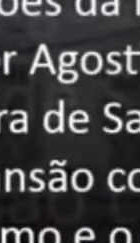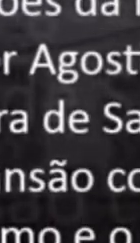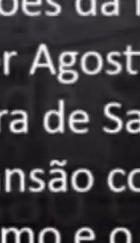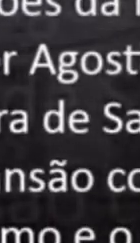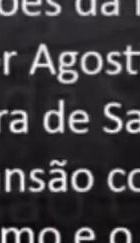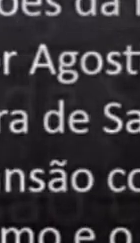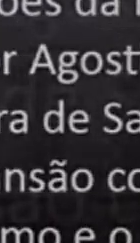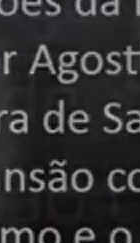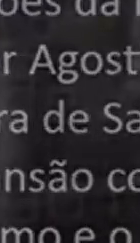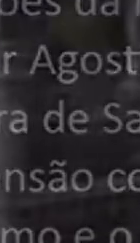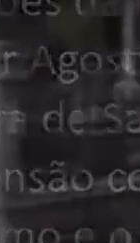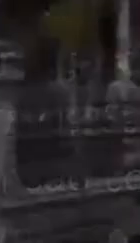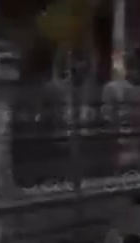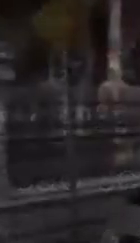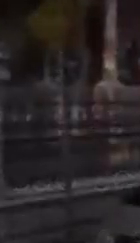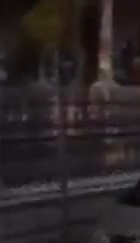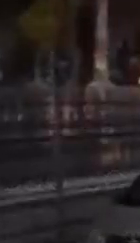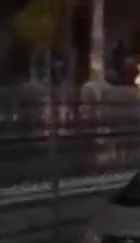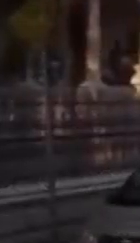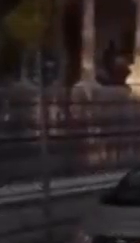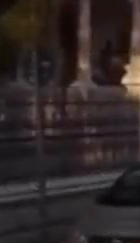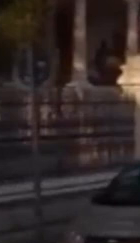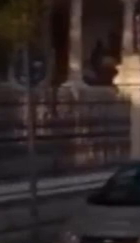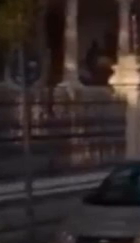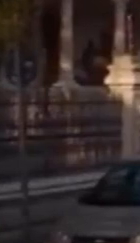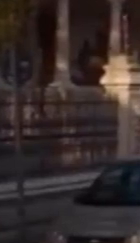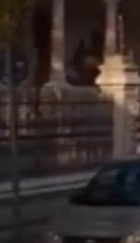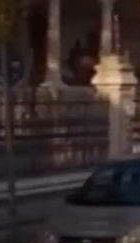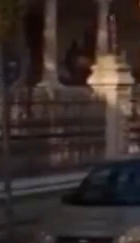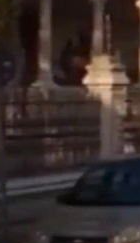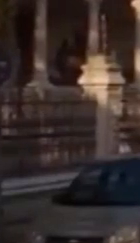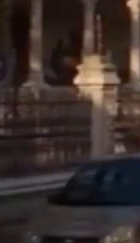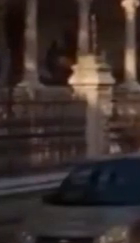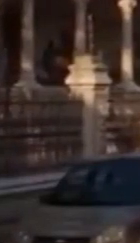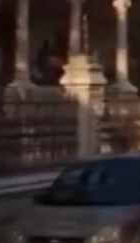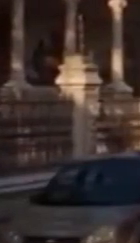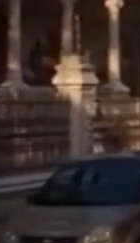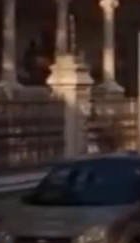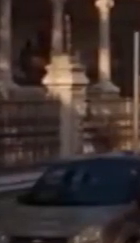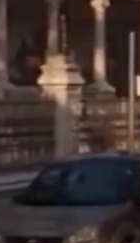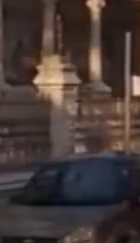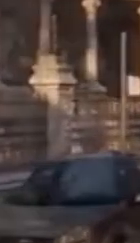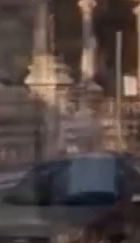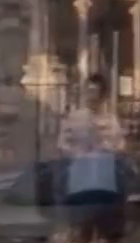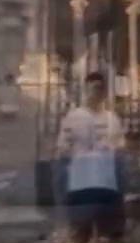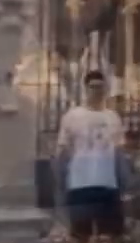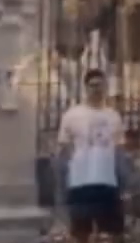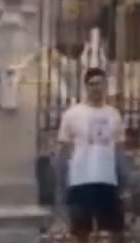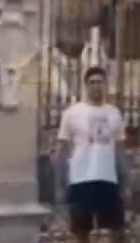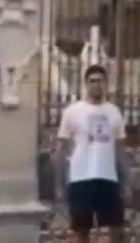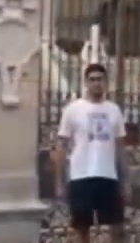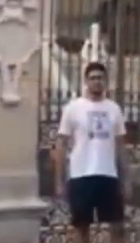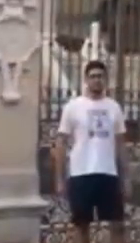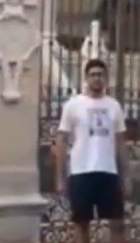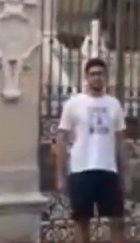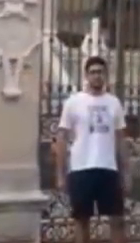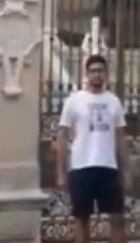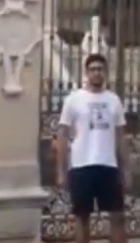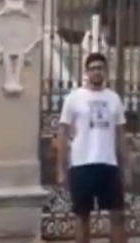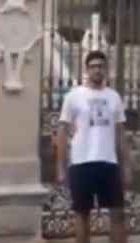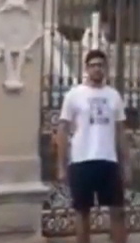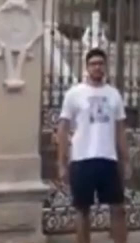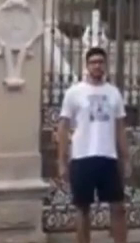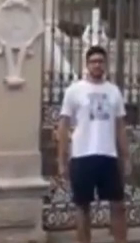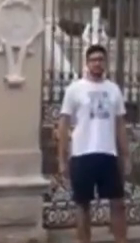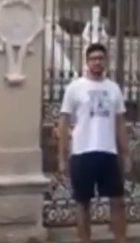Veira de feijão Veira de carinho Veira de paixão Olha a freguesia Olha a multidão